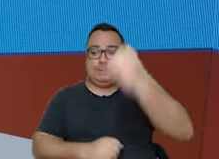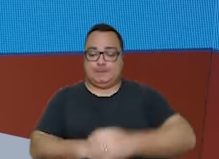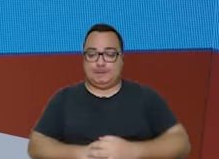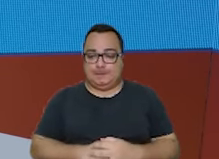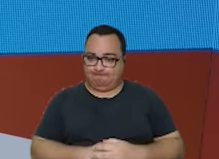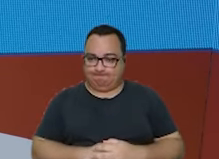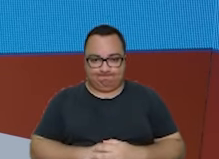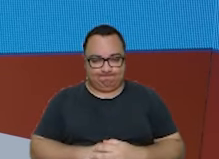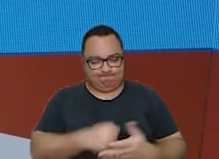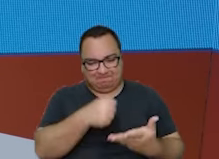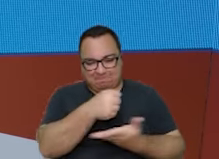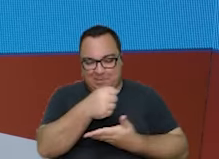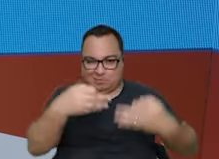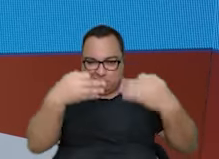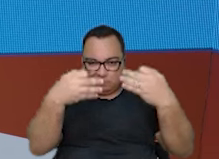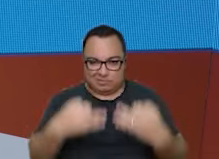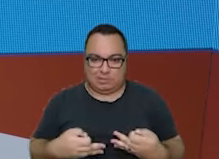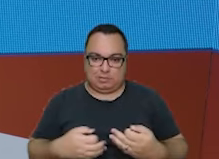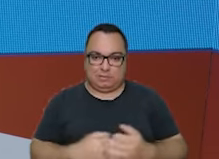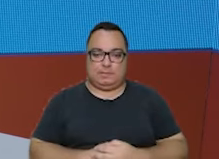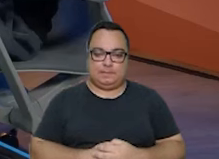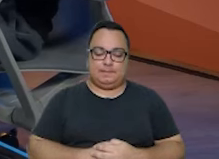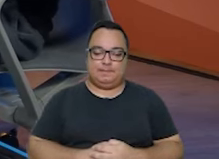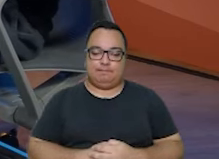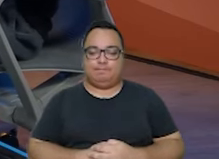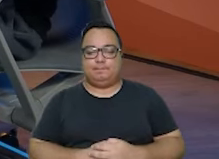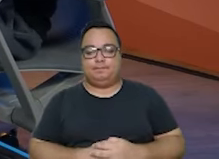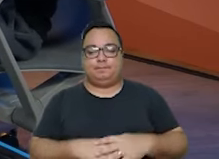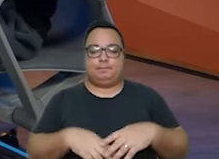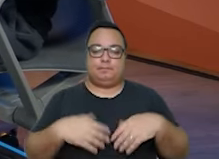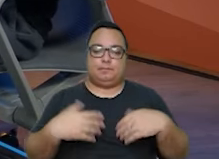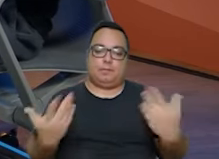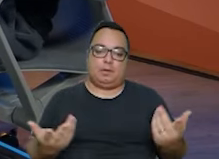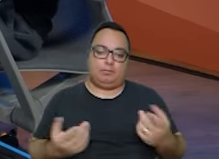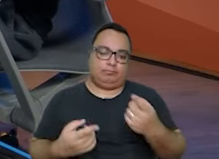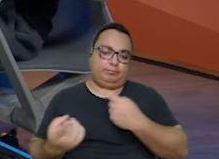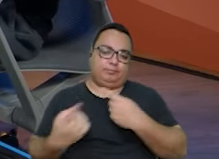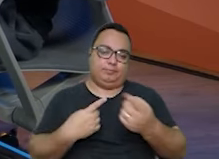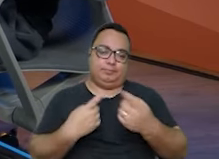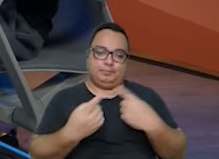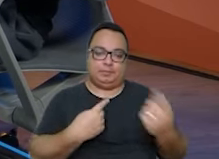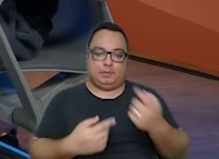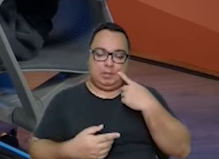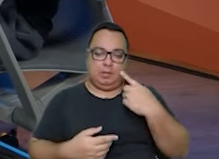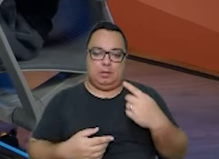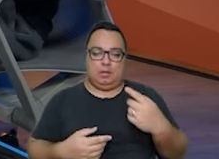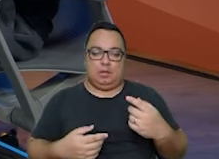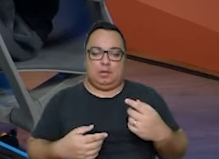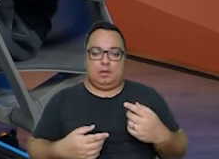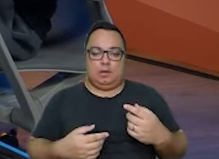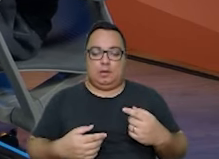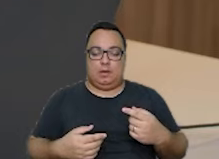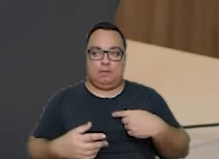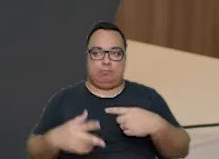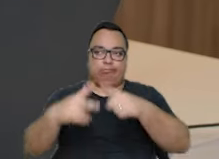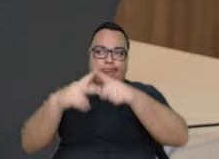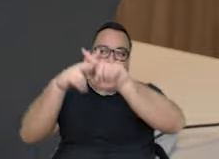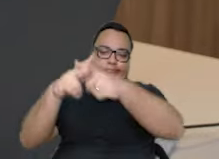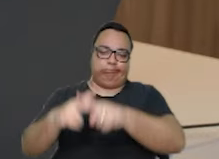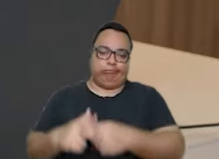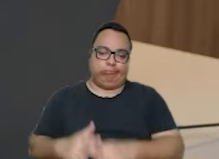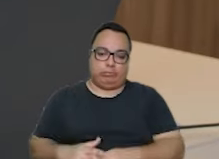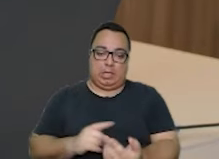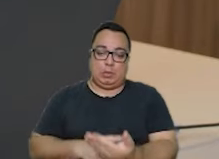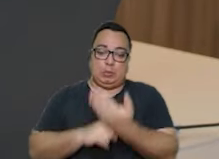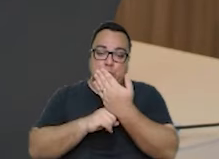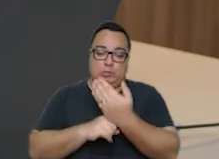né fundamental é E aí é é entra né do que a gente tá conversando sobre essas ferramentas elas ajudam muito elas